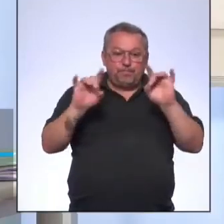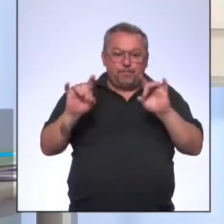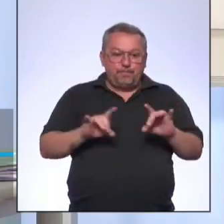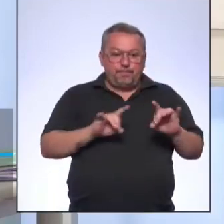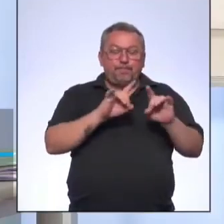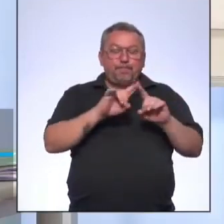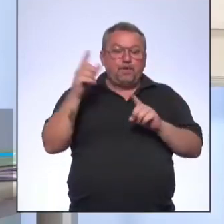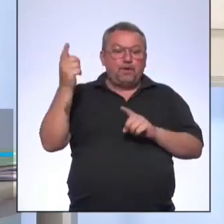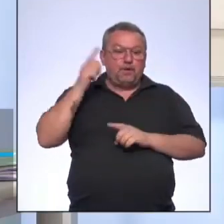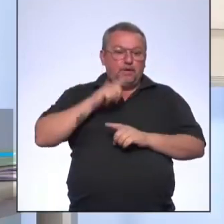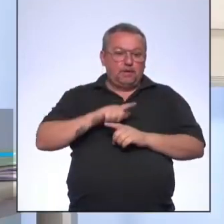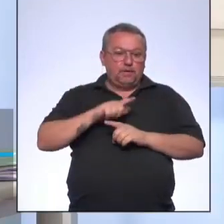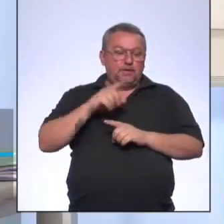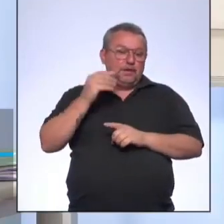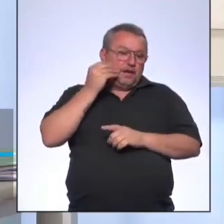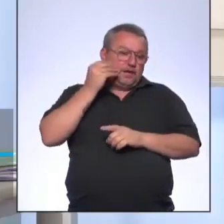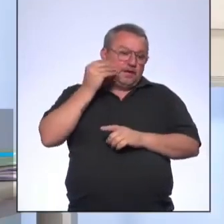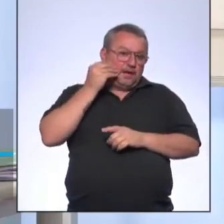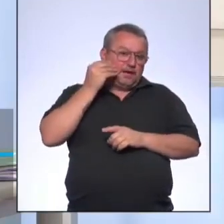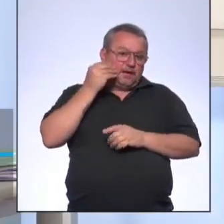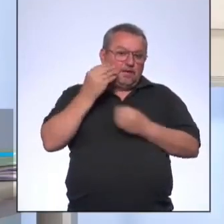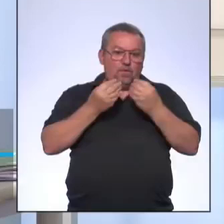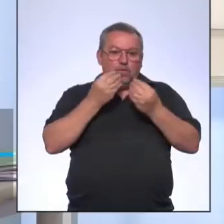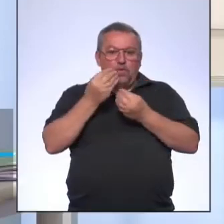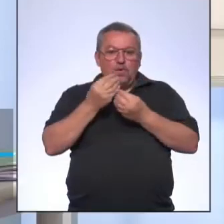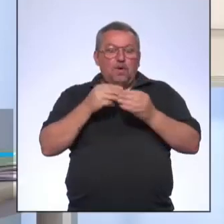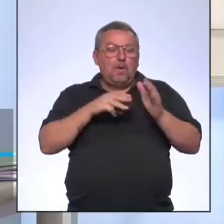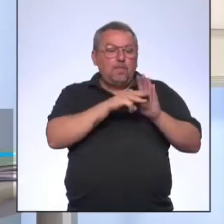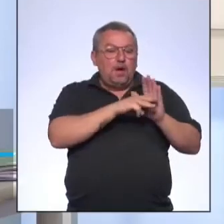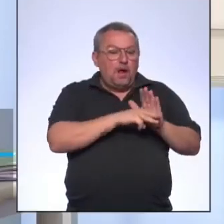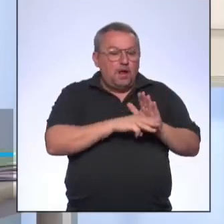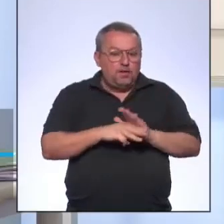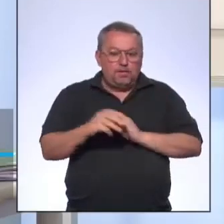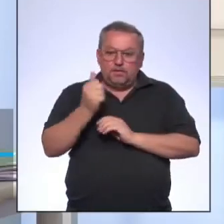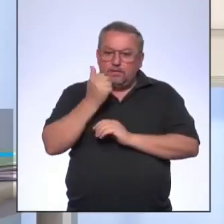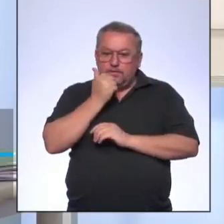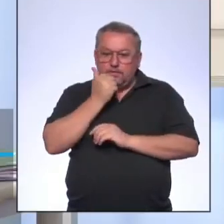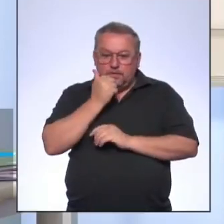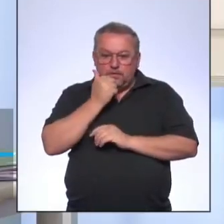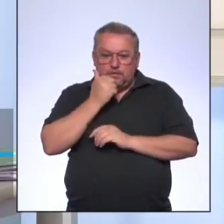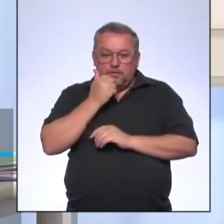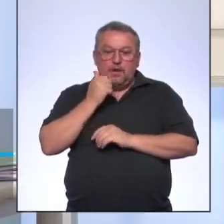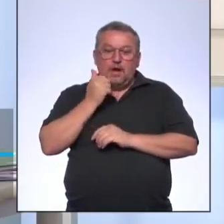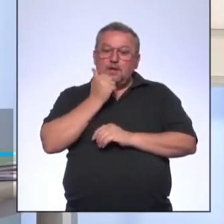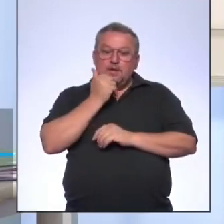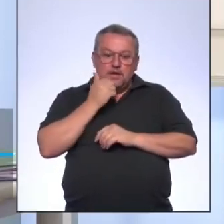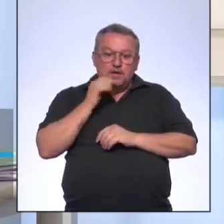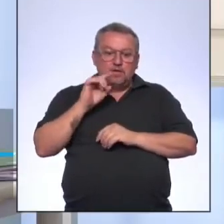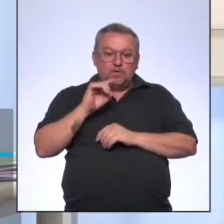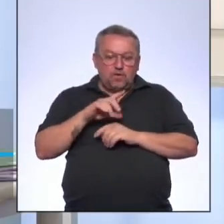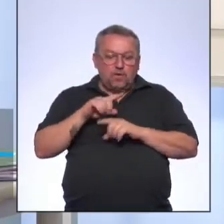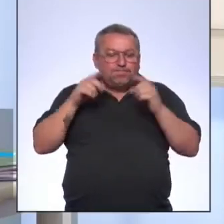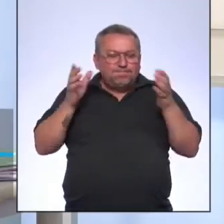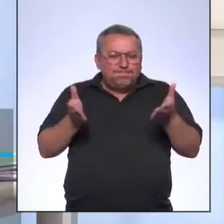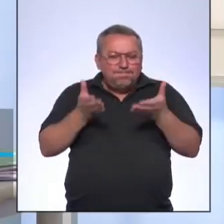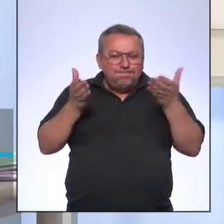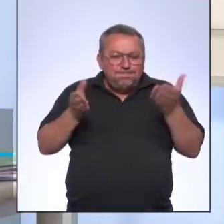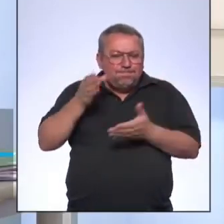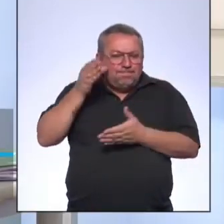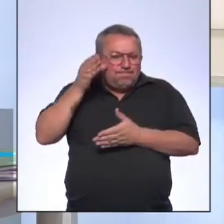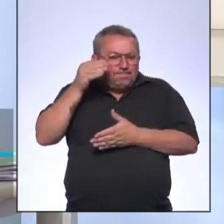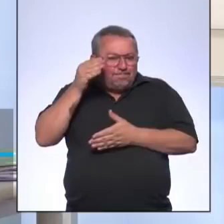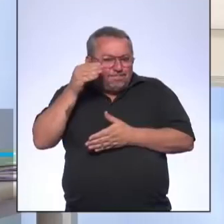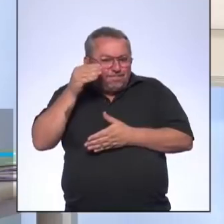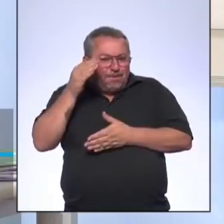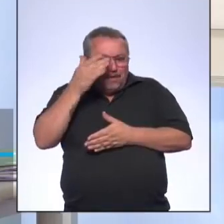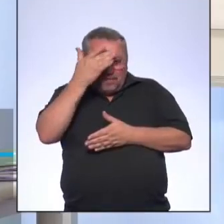especificamente obtidas e testadas através de método científico. A ciência satisfaz a curiosidade do ser humano.